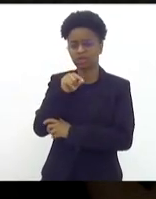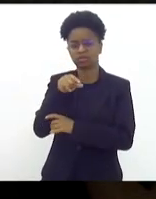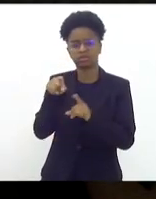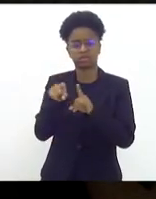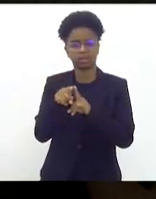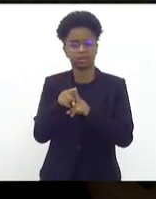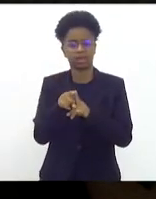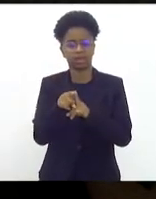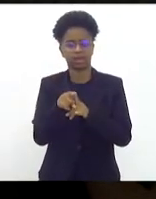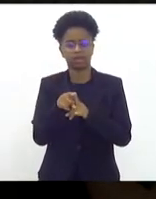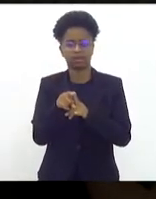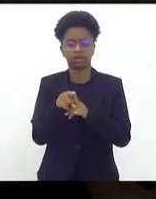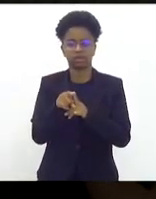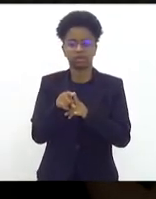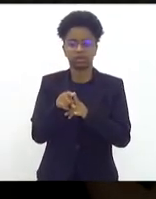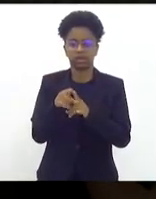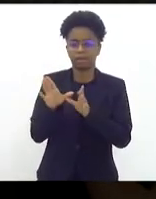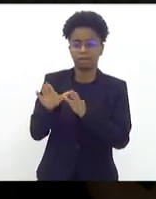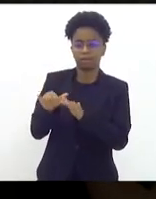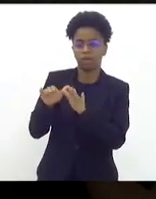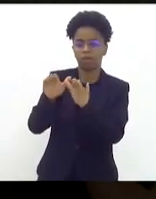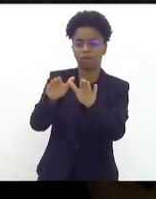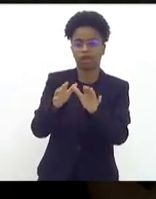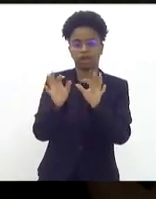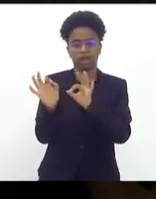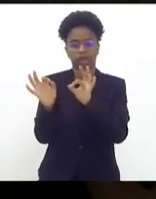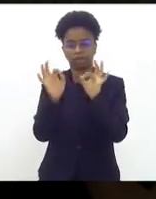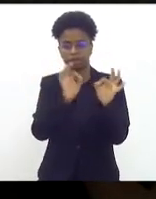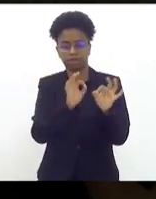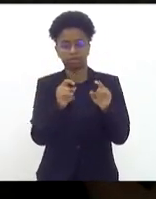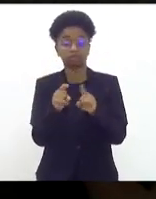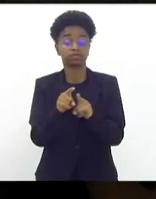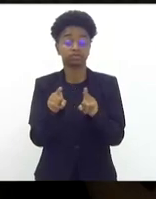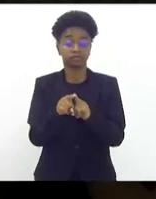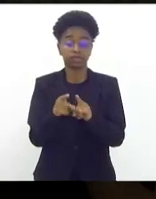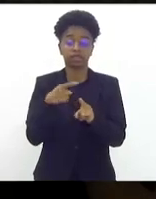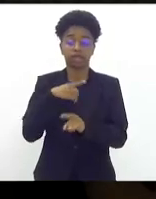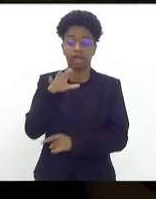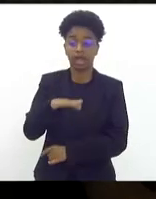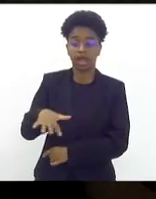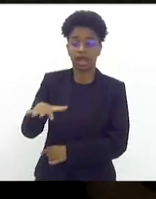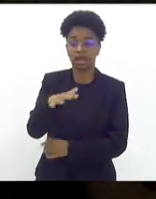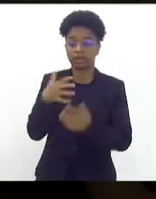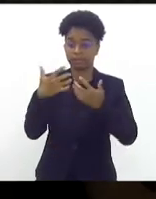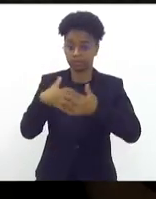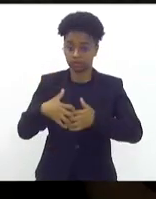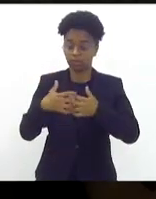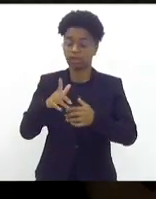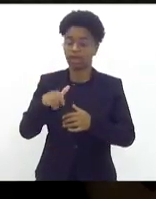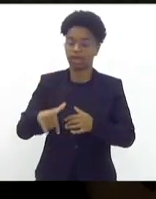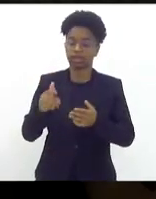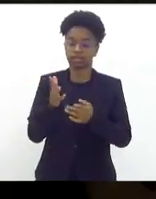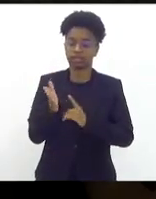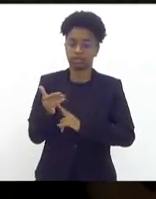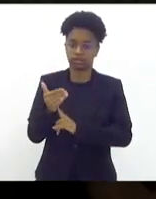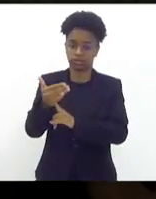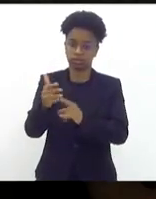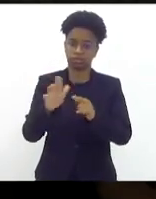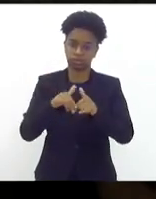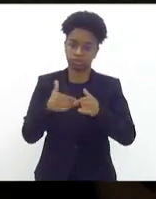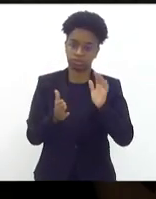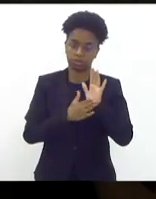caça, de observadores de borboletas. Mas também tem uma área de Petrópolis que é tecnológica. Daí a